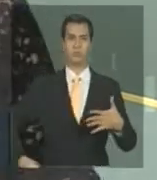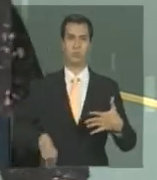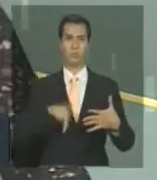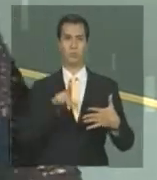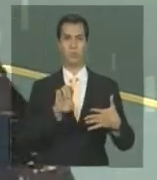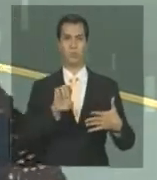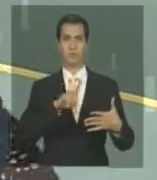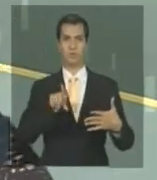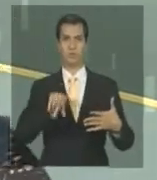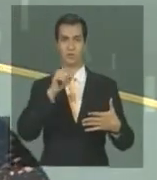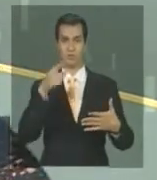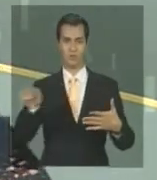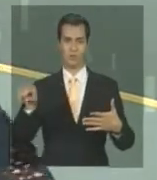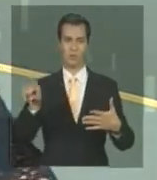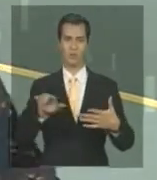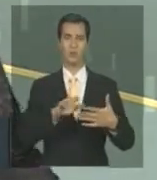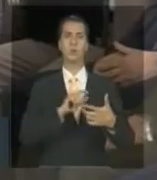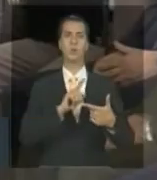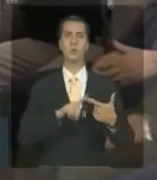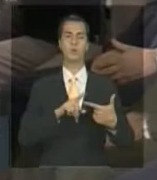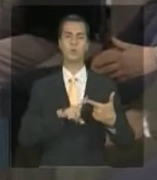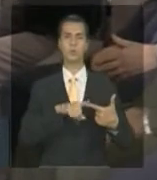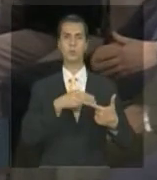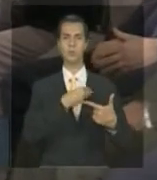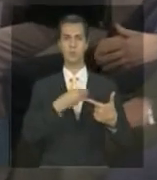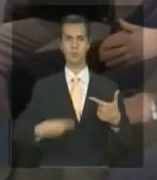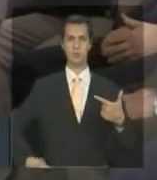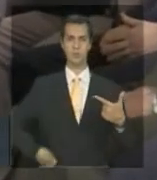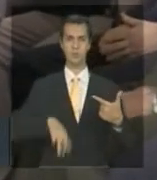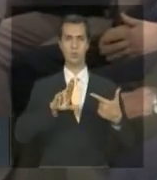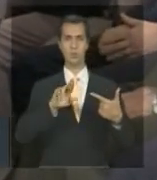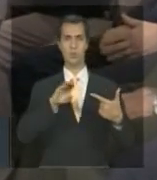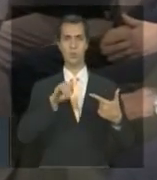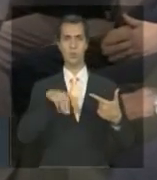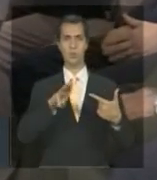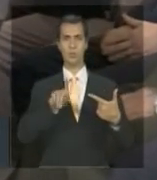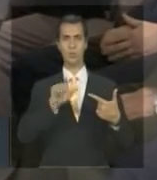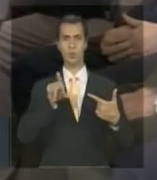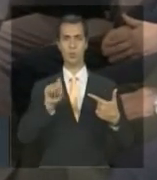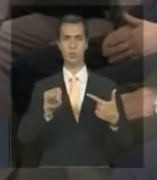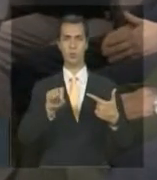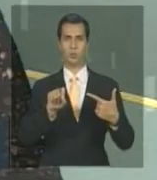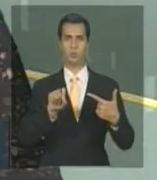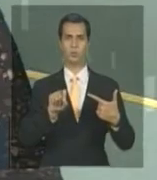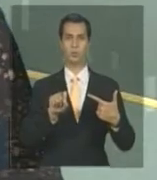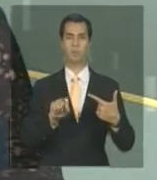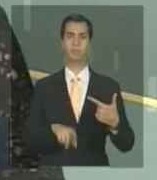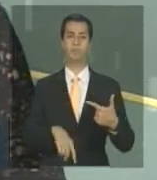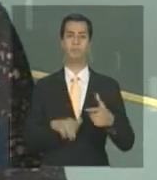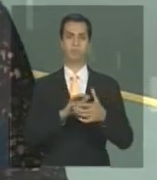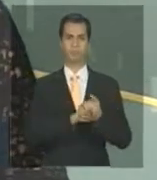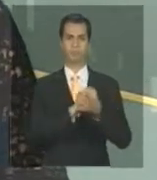Pezão, vice-governador do Rio de Janeiro, Rômulo Gouveia, vice-governador da Paraíba.